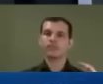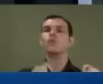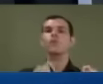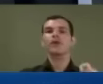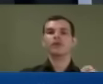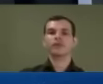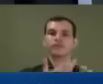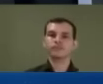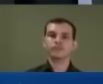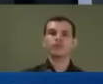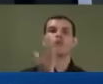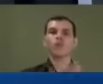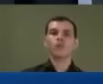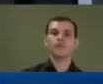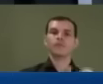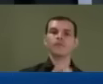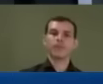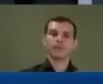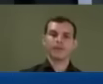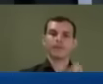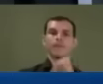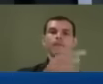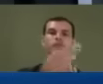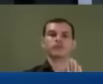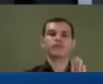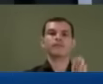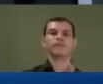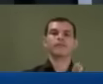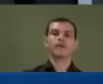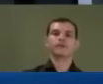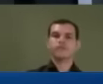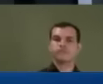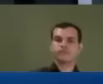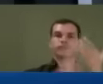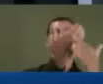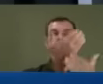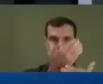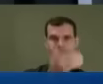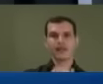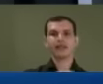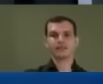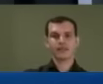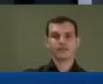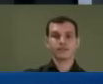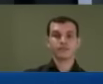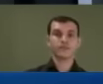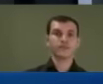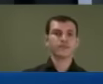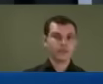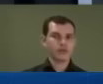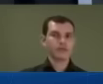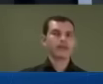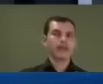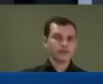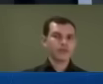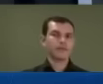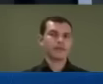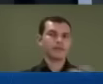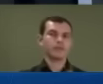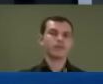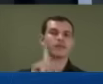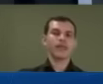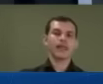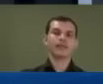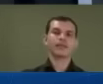do Programa de Aceleração do Crescimento. E na semana passada também nós tivemos uma nova portaria de transposição de